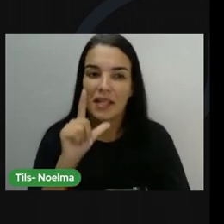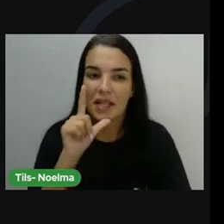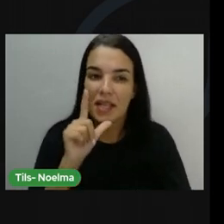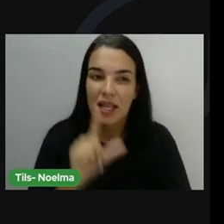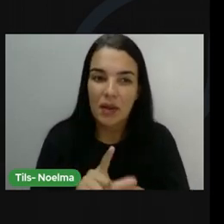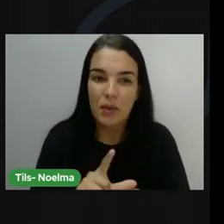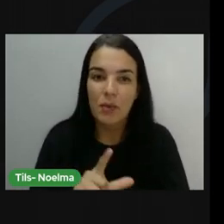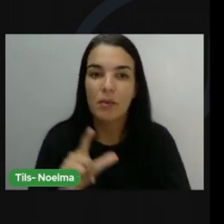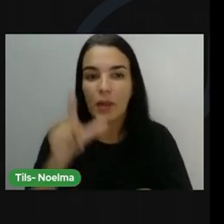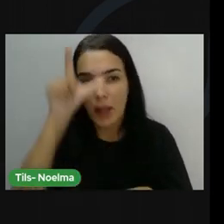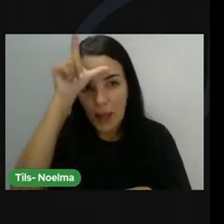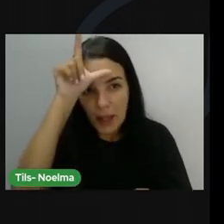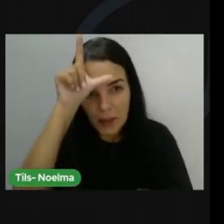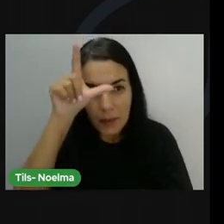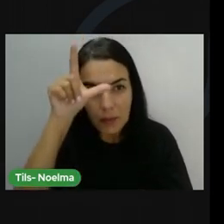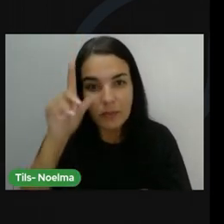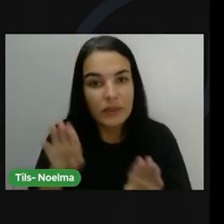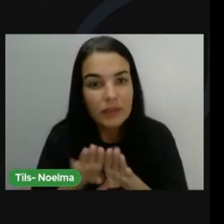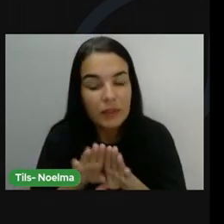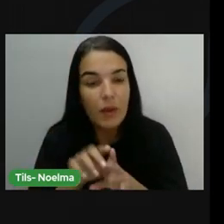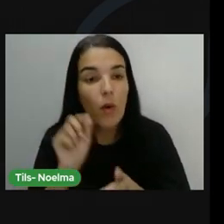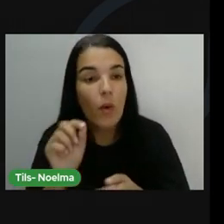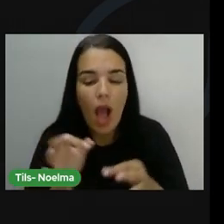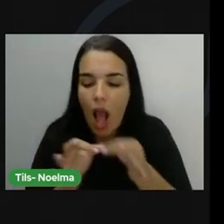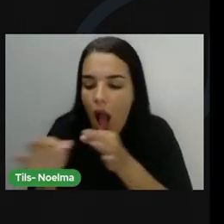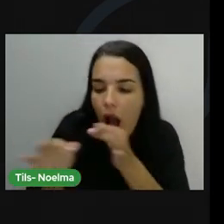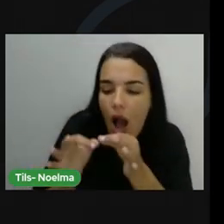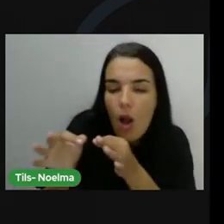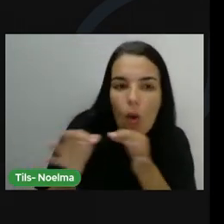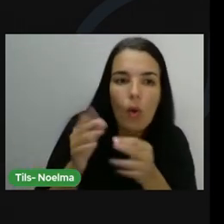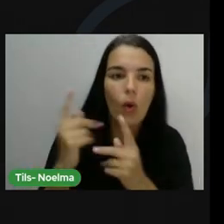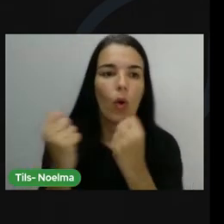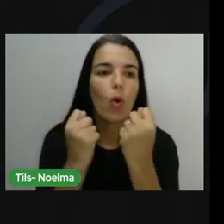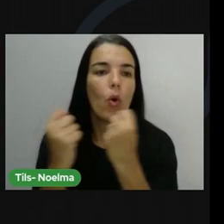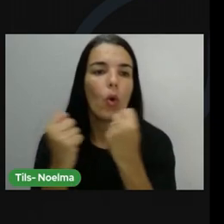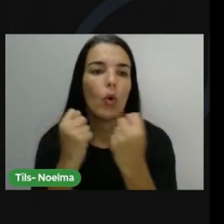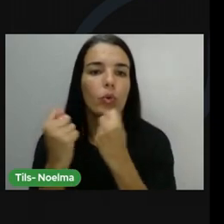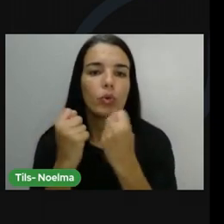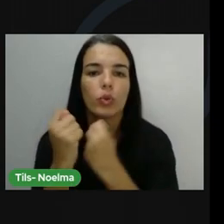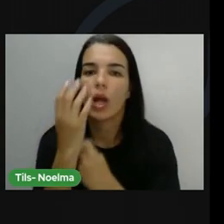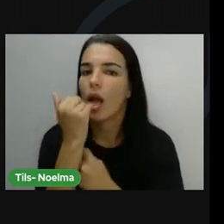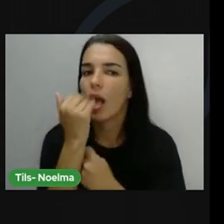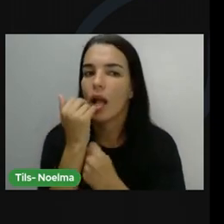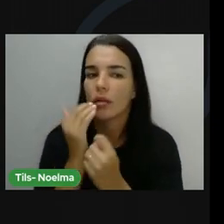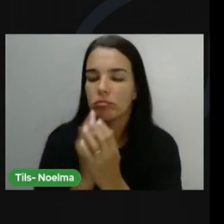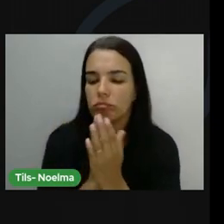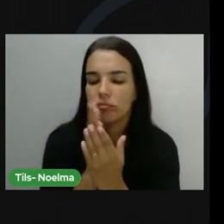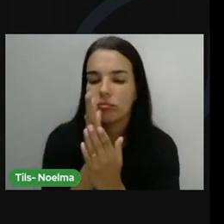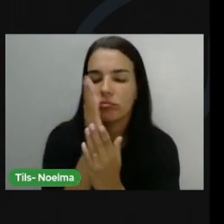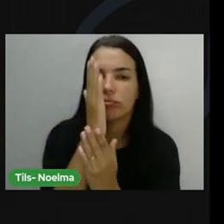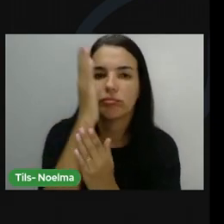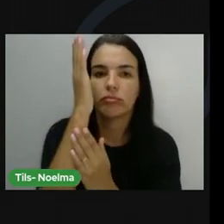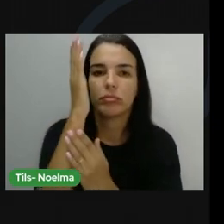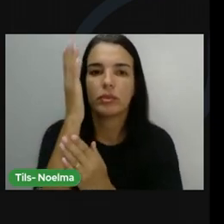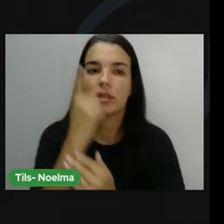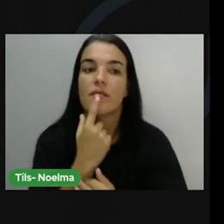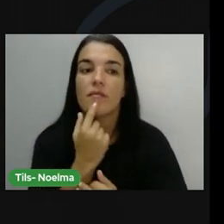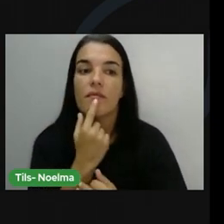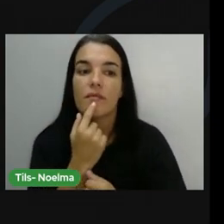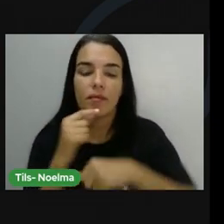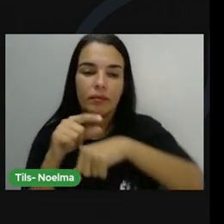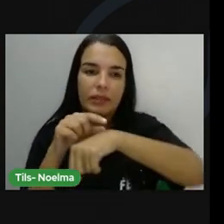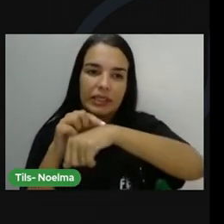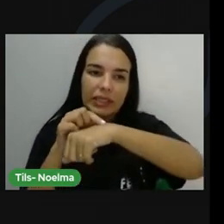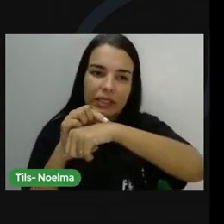reguladores, quer dizer, ajudam a transformar os alimentos que ingerimos em matéria do nosso corpo, como sangue, ossos e